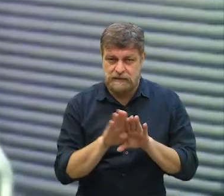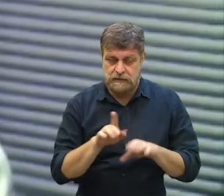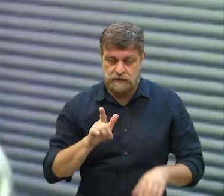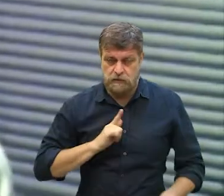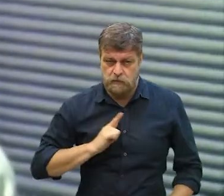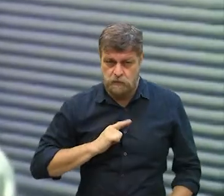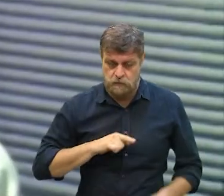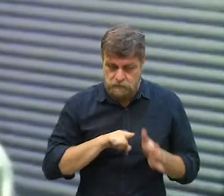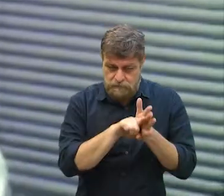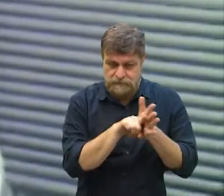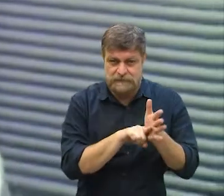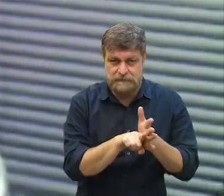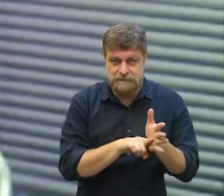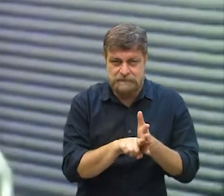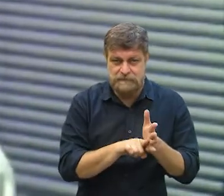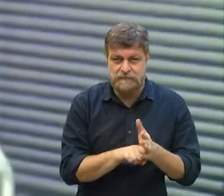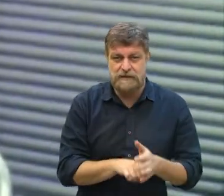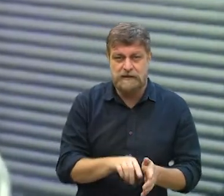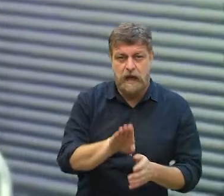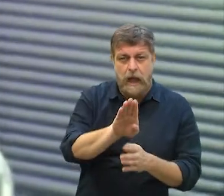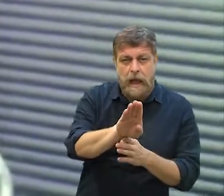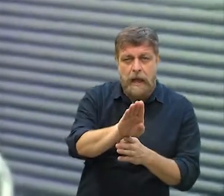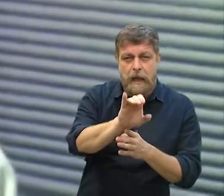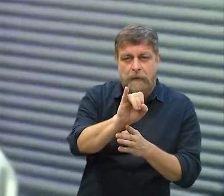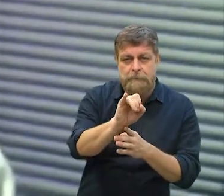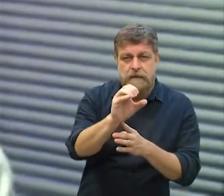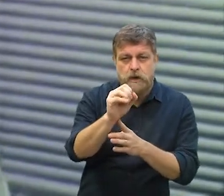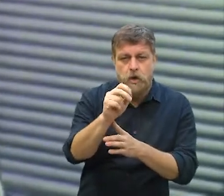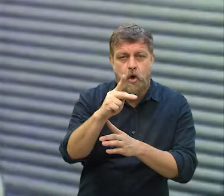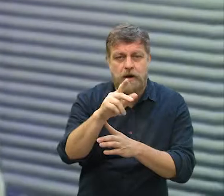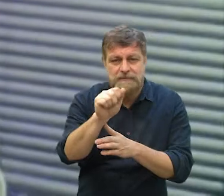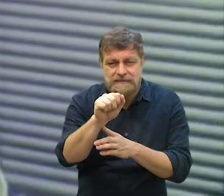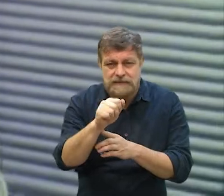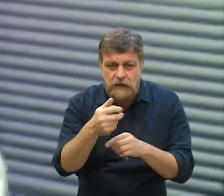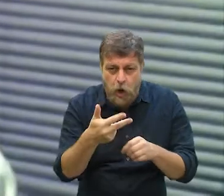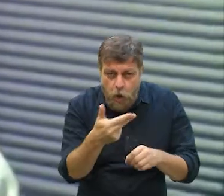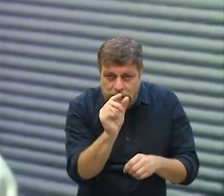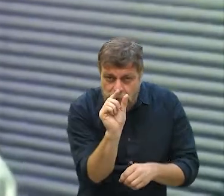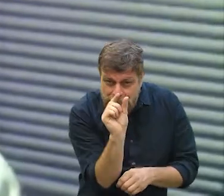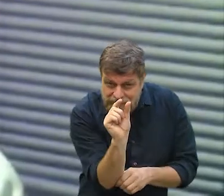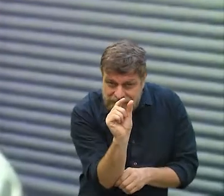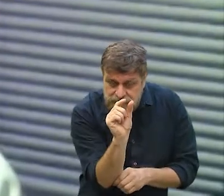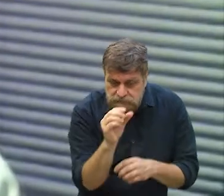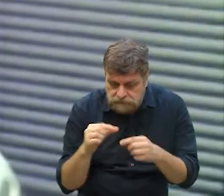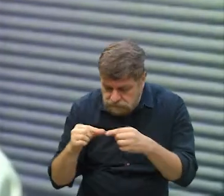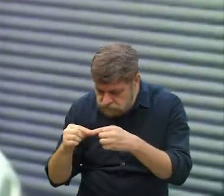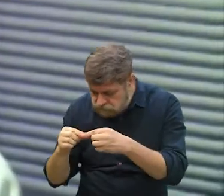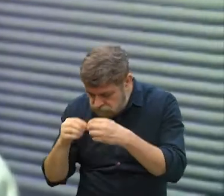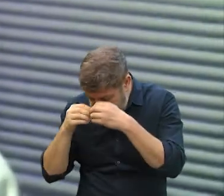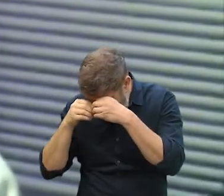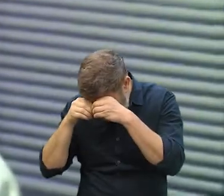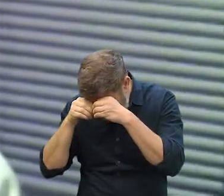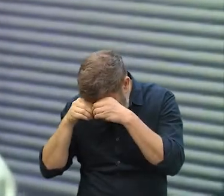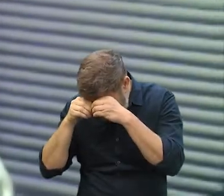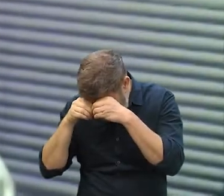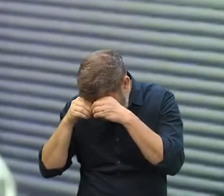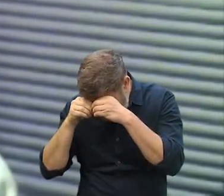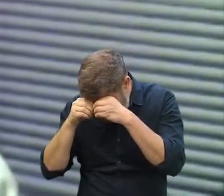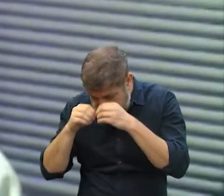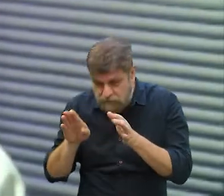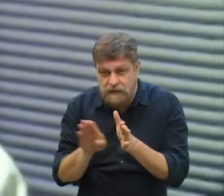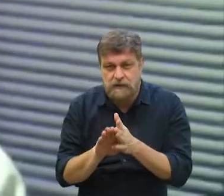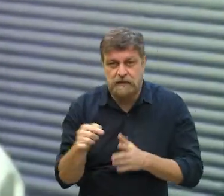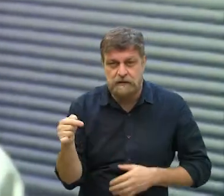exame que vai bater o martelo, se tem ou não tem, é a biópsia. Então, a gente faz a biópsia, que é um exame muito tranquilo, também guiado por